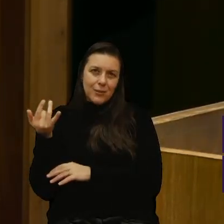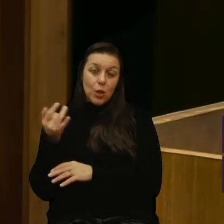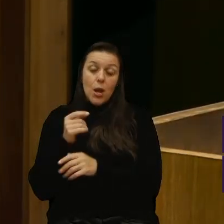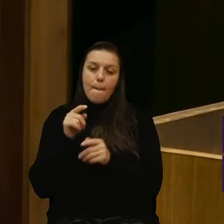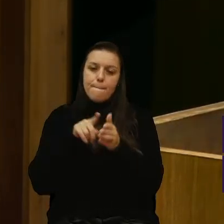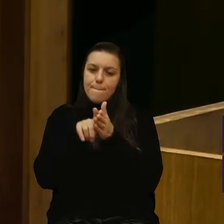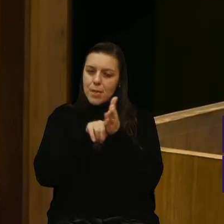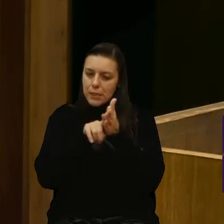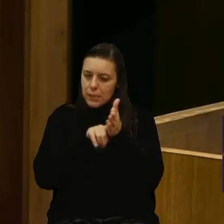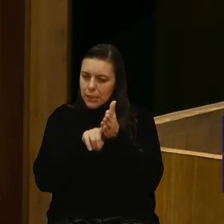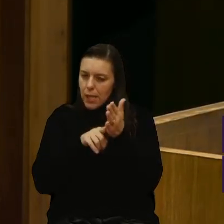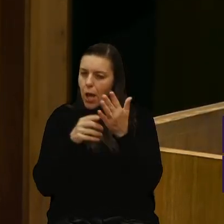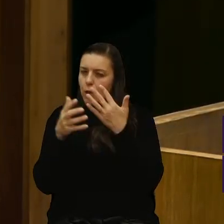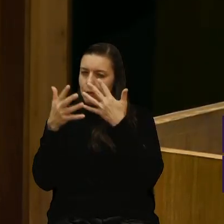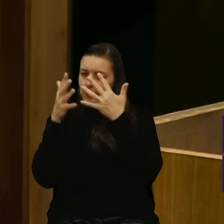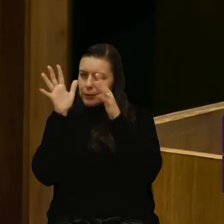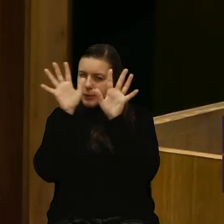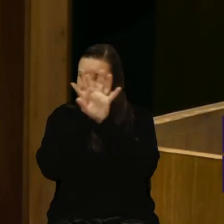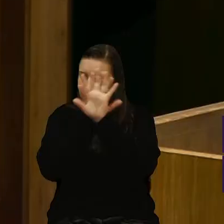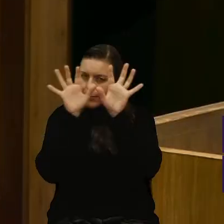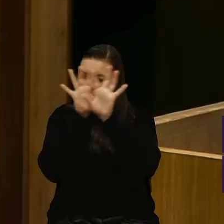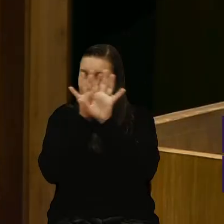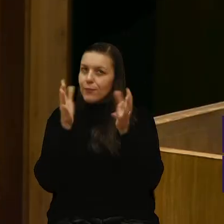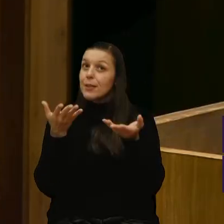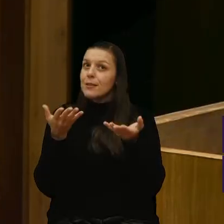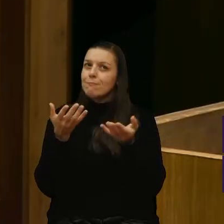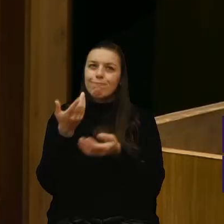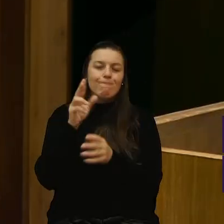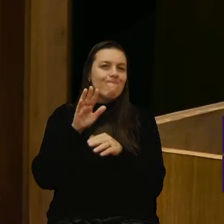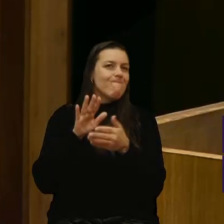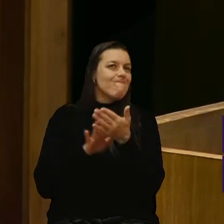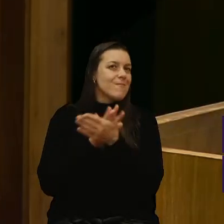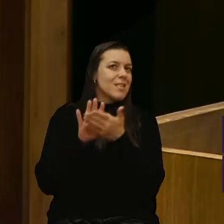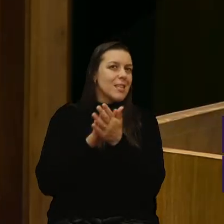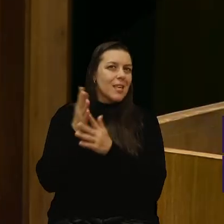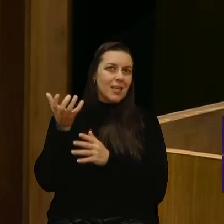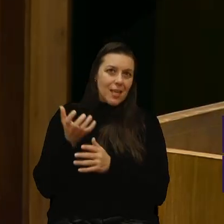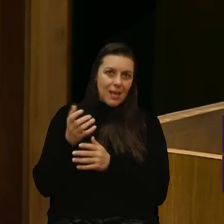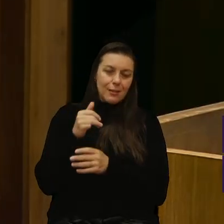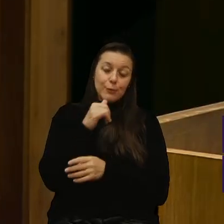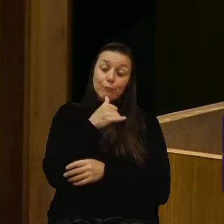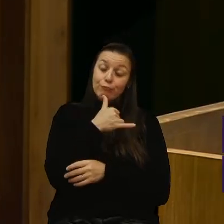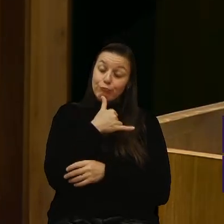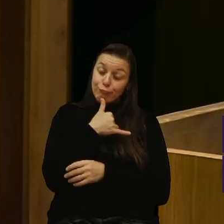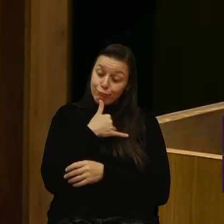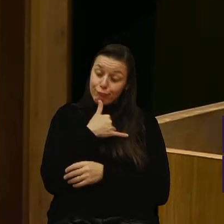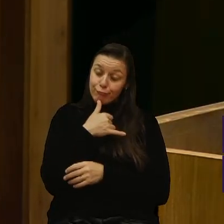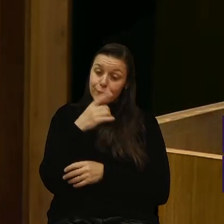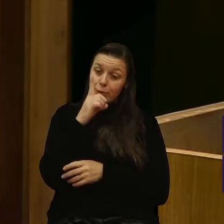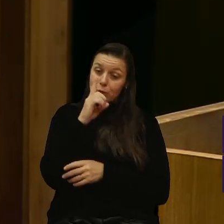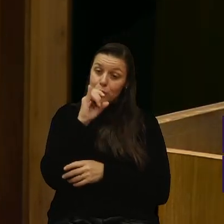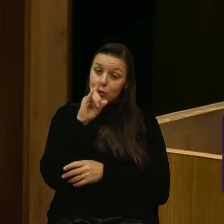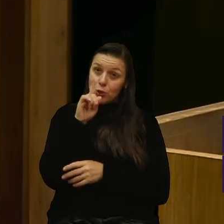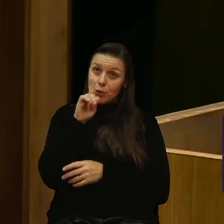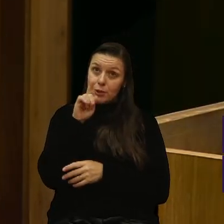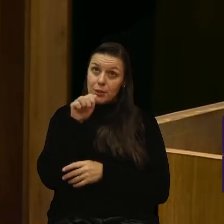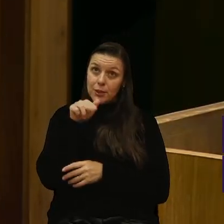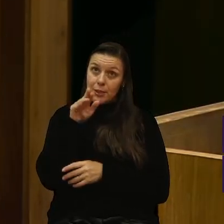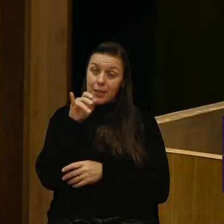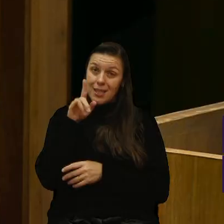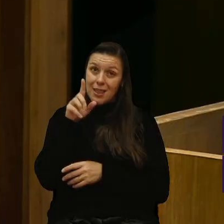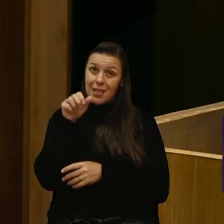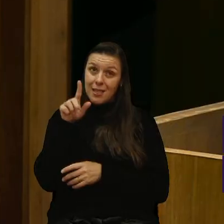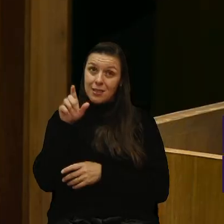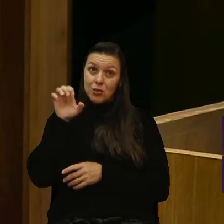os invisíveis é o que ninguém quer. Pesquisar, prof, infelizmente, quem tem a dignidade suprimida na